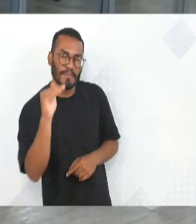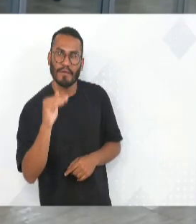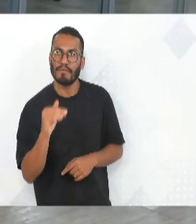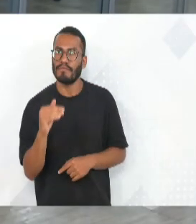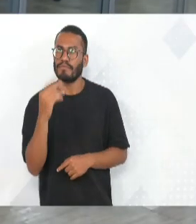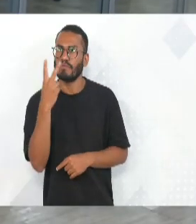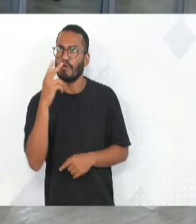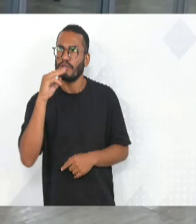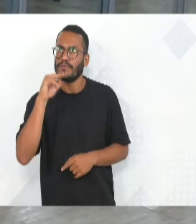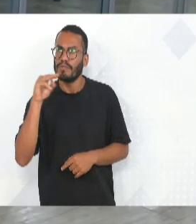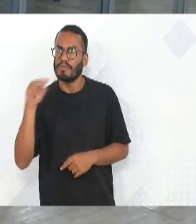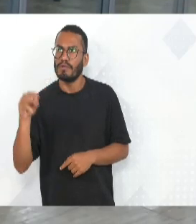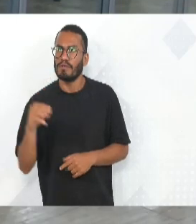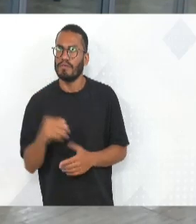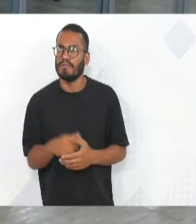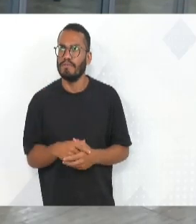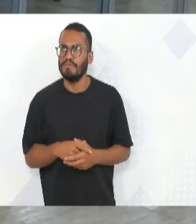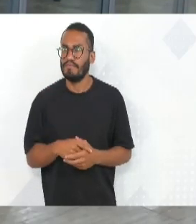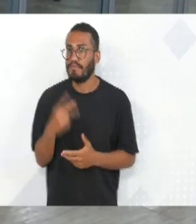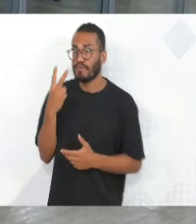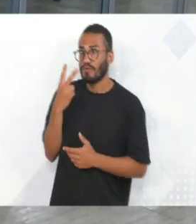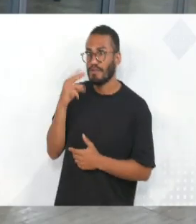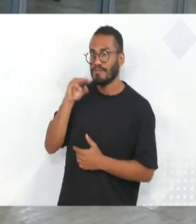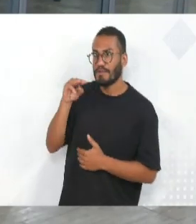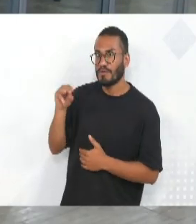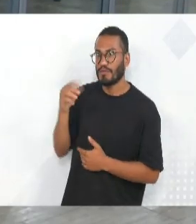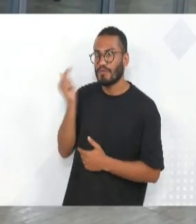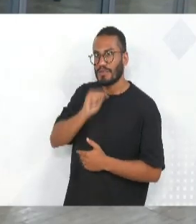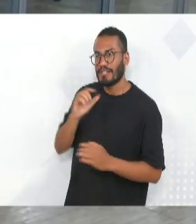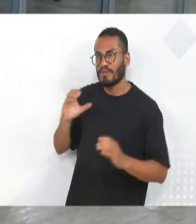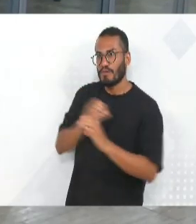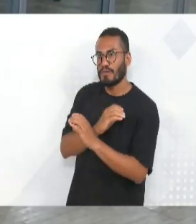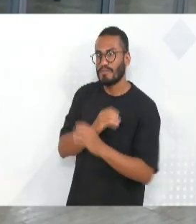que a vereadora dois minutos